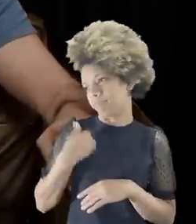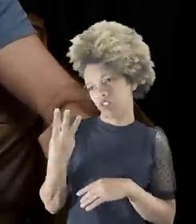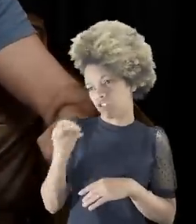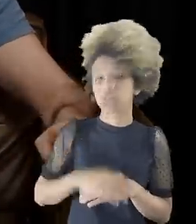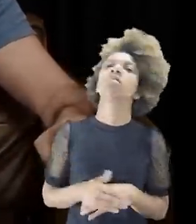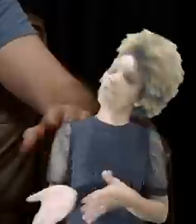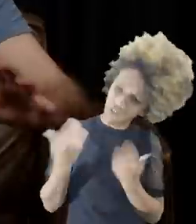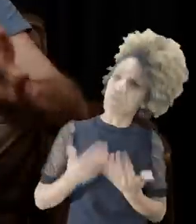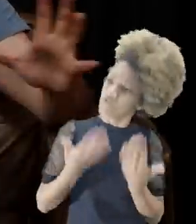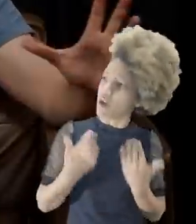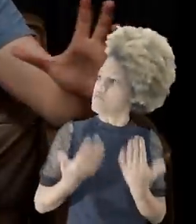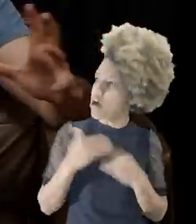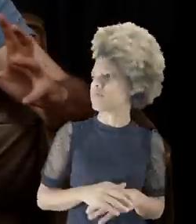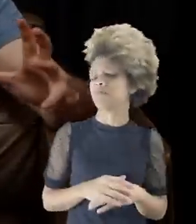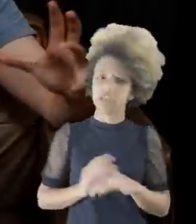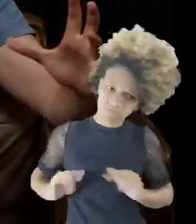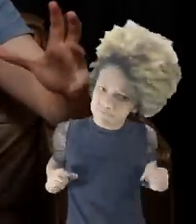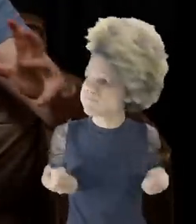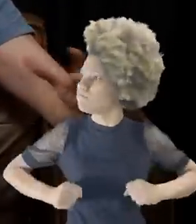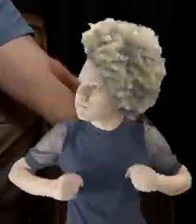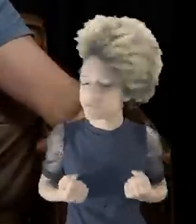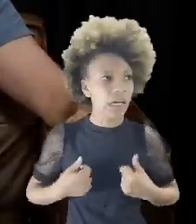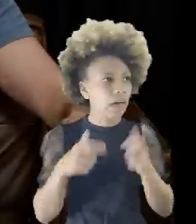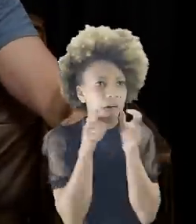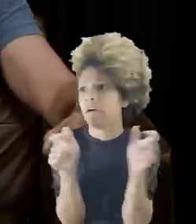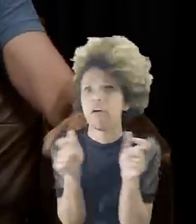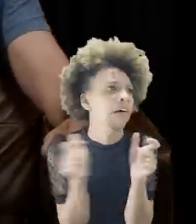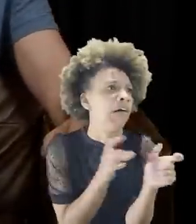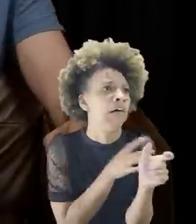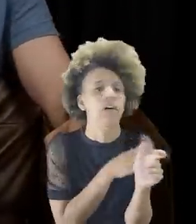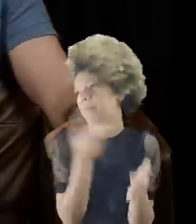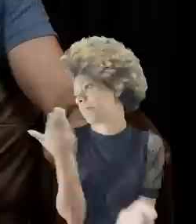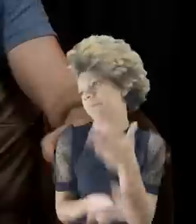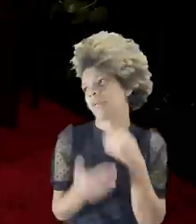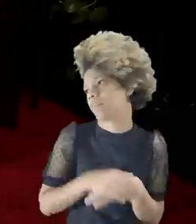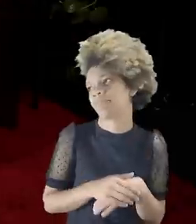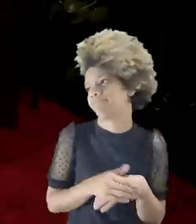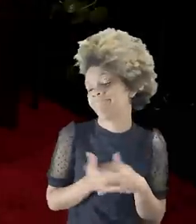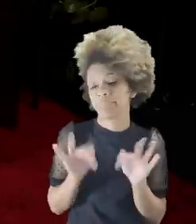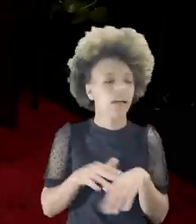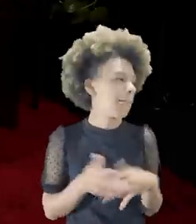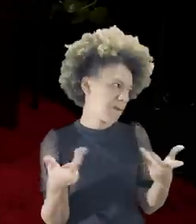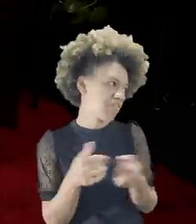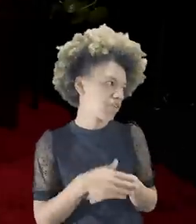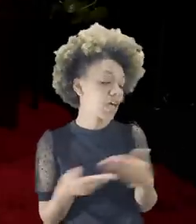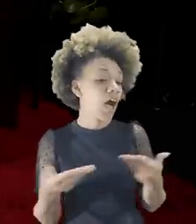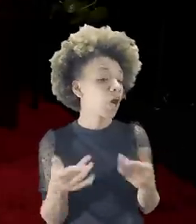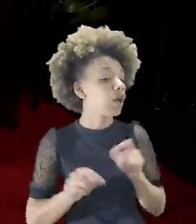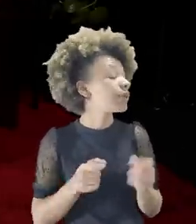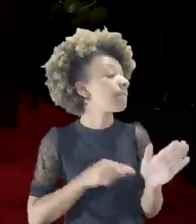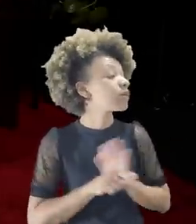não vamos para cima vamos para cima a hora que perceberam os caras meio assustado ah perdeu o jogo tchau maravilhoso eu queria te perguntar agora sobre